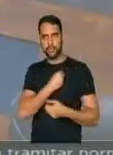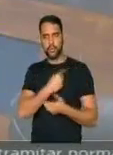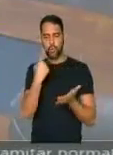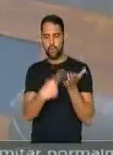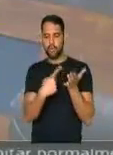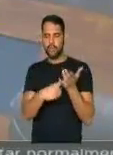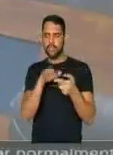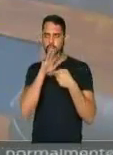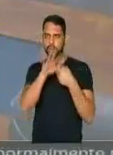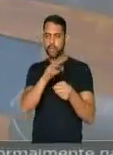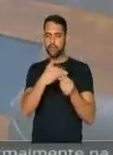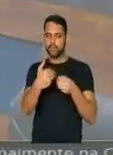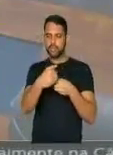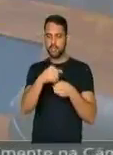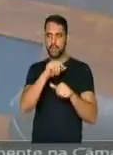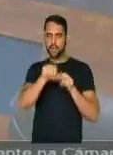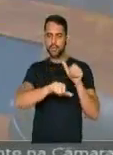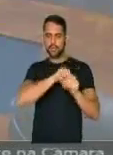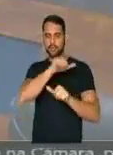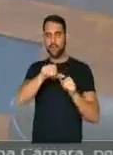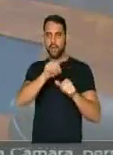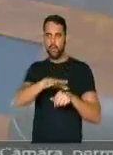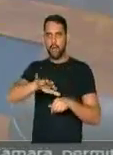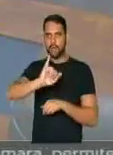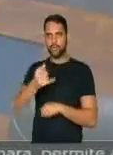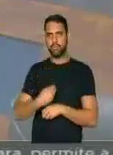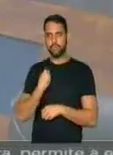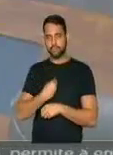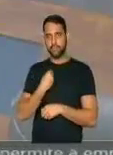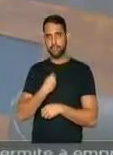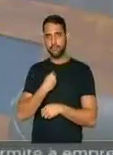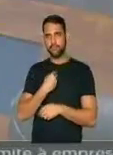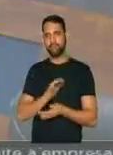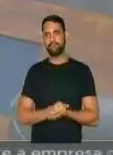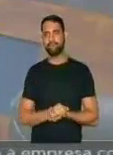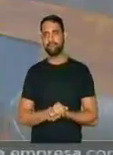compromisso de ajudar aquele município a se tornar um campo de oportunidades